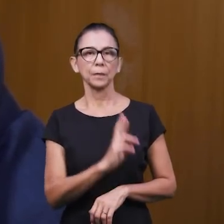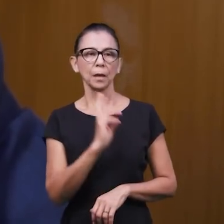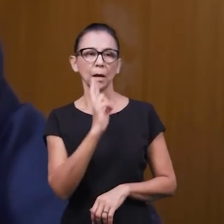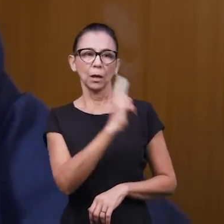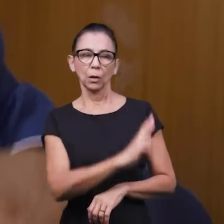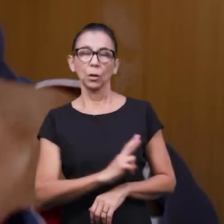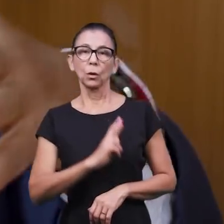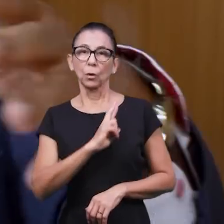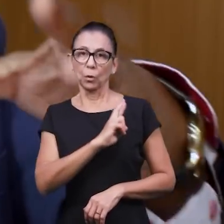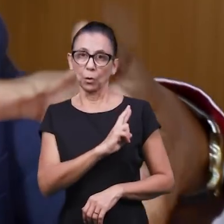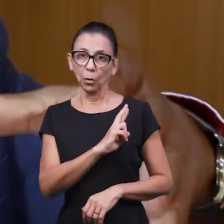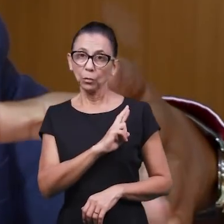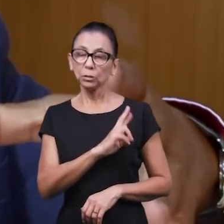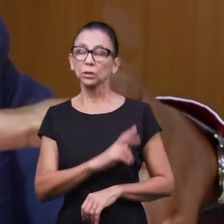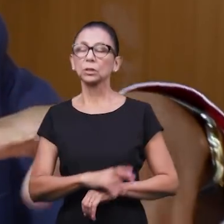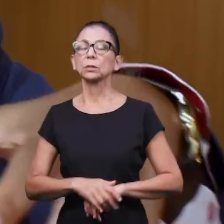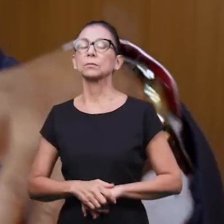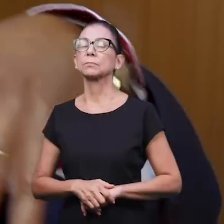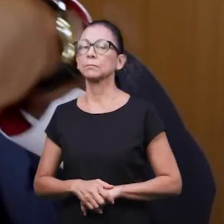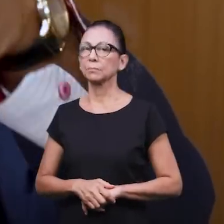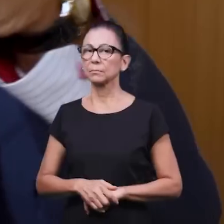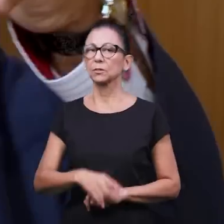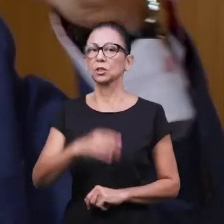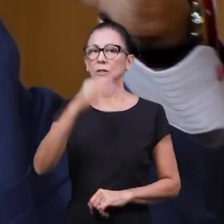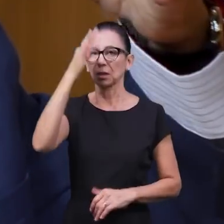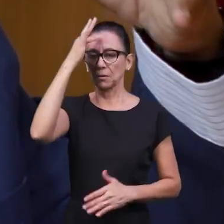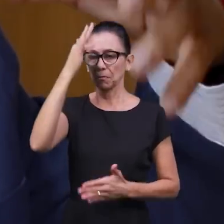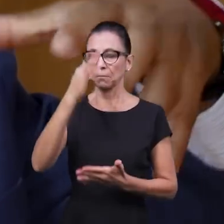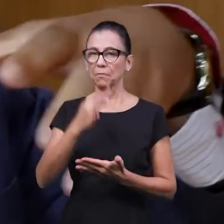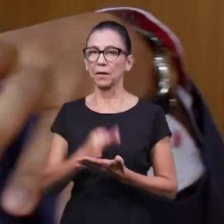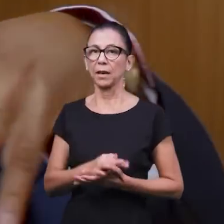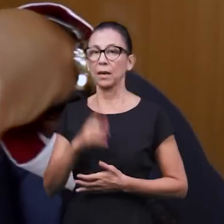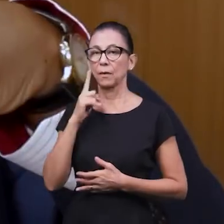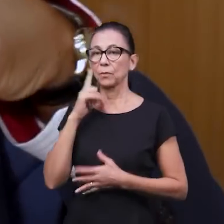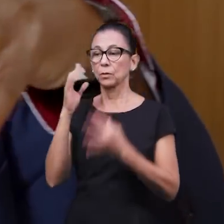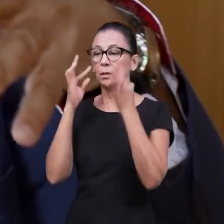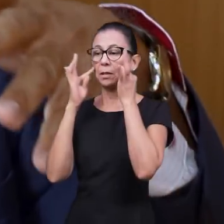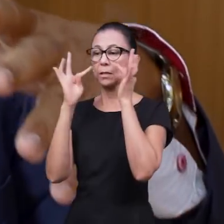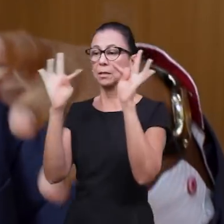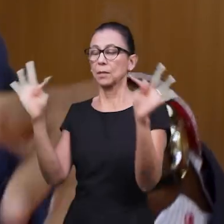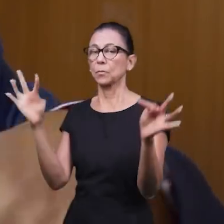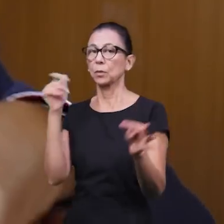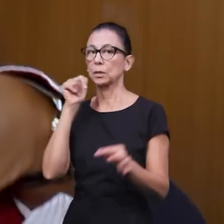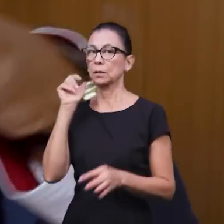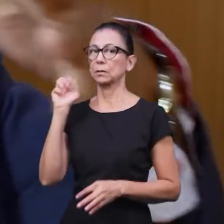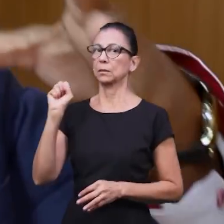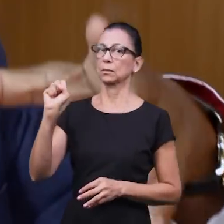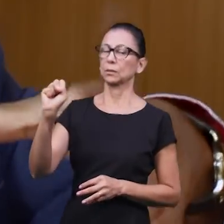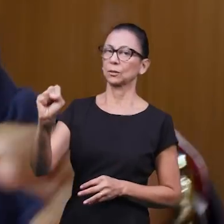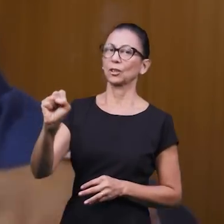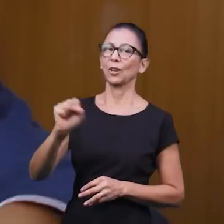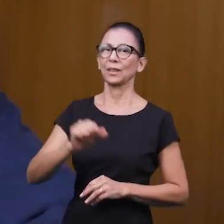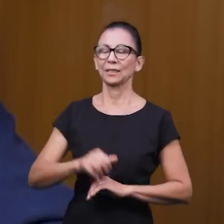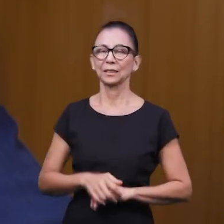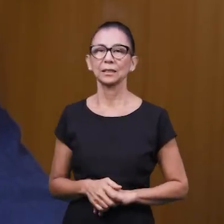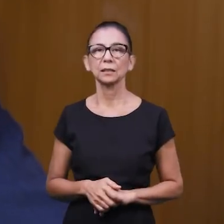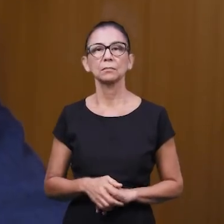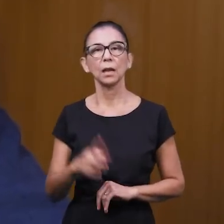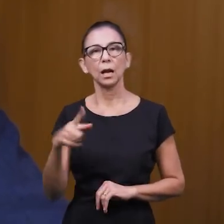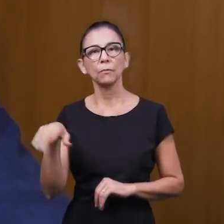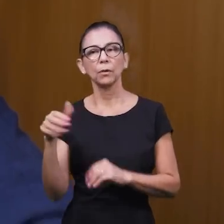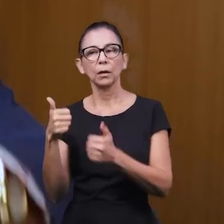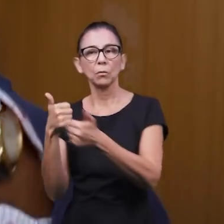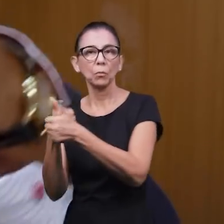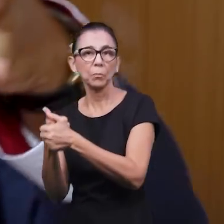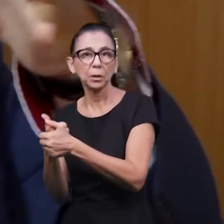ela encontrou o outro esposo dela, que foi uma bênção na vida, o Boaz, que foi aquela grande bênção, que é tipo do Senhor. Ela ficou